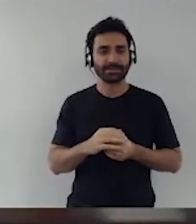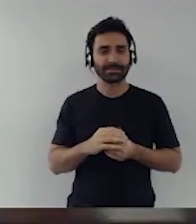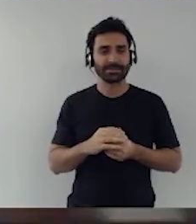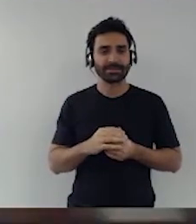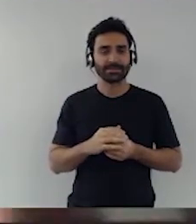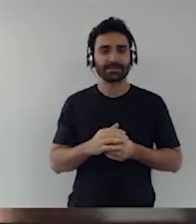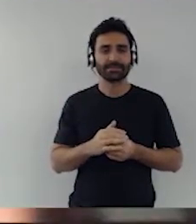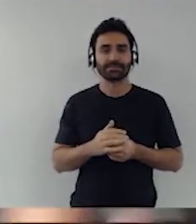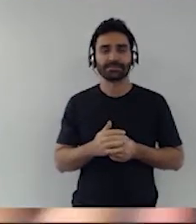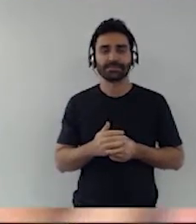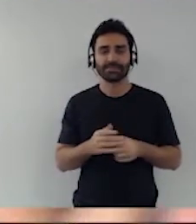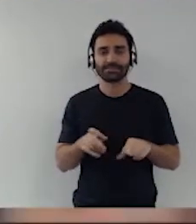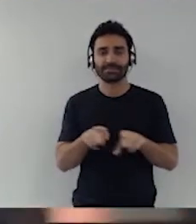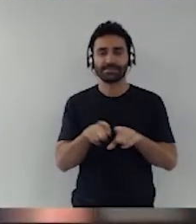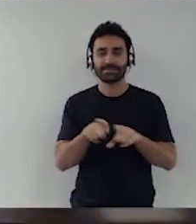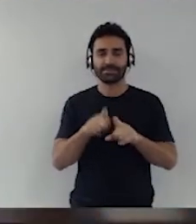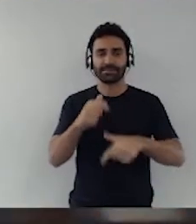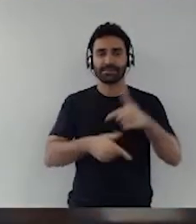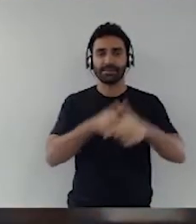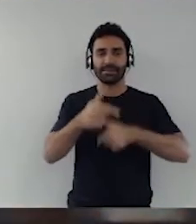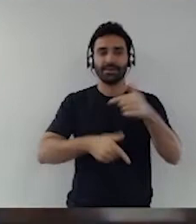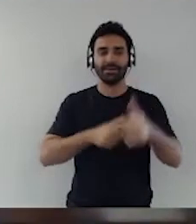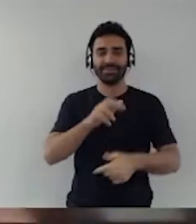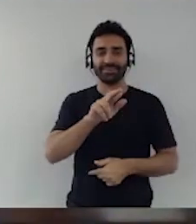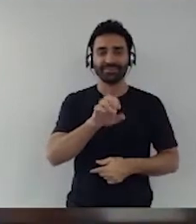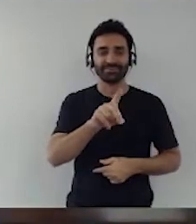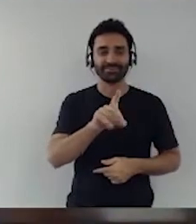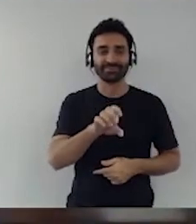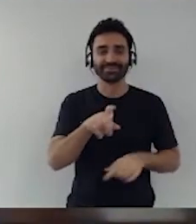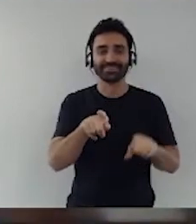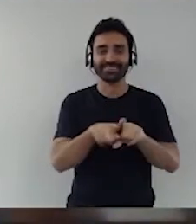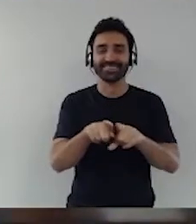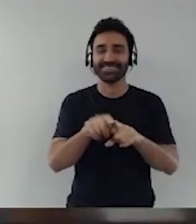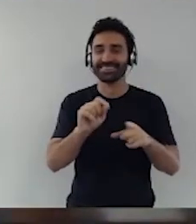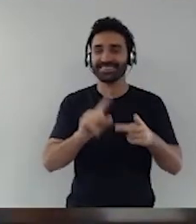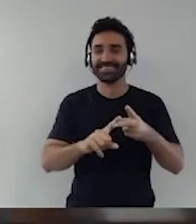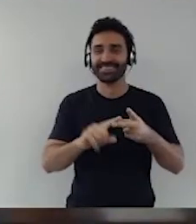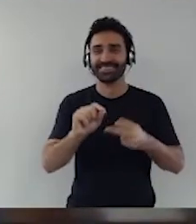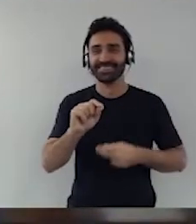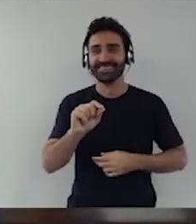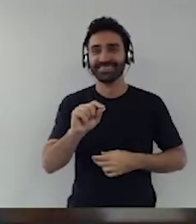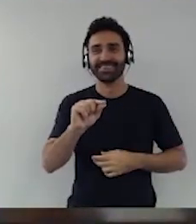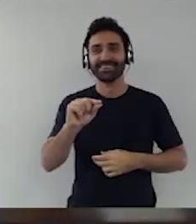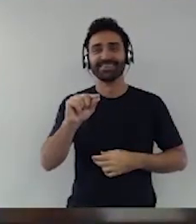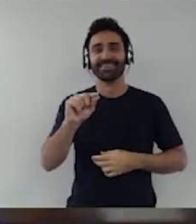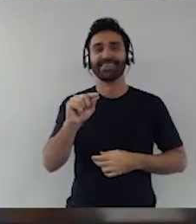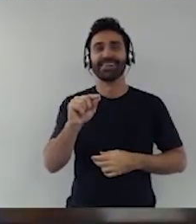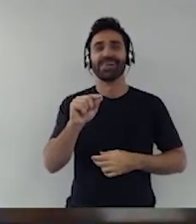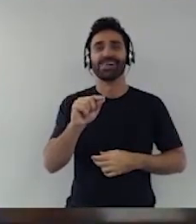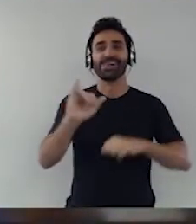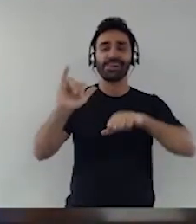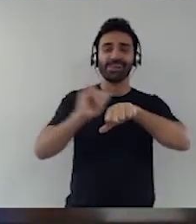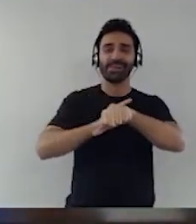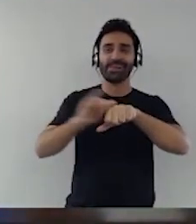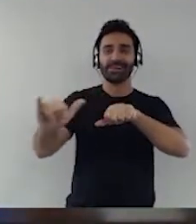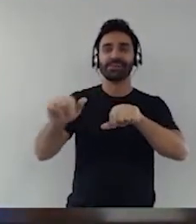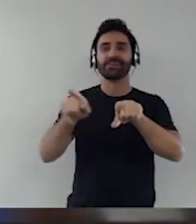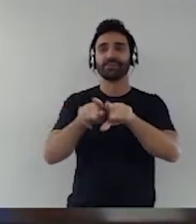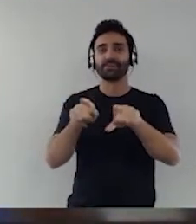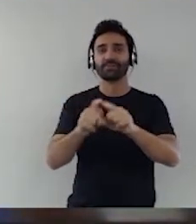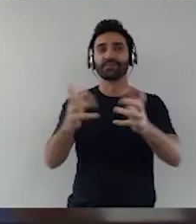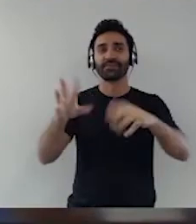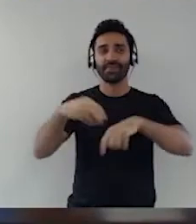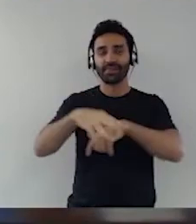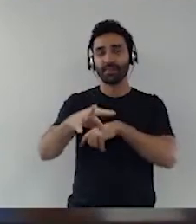questão de operar em rede, no meu ponto de vista, ela é fundamental e estratégica. Queria também trazer